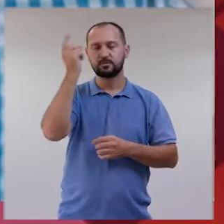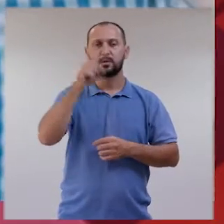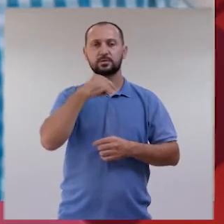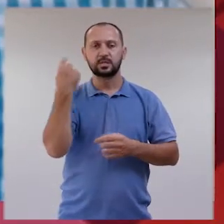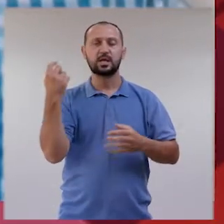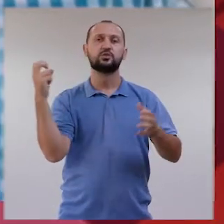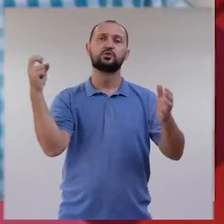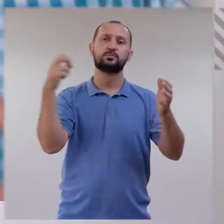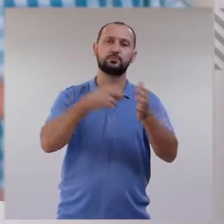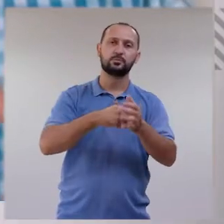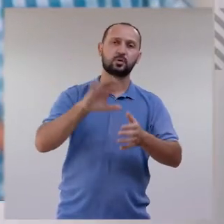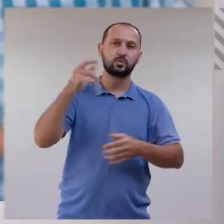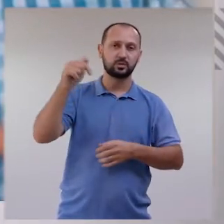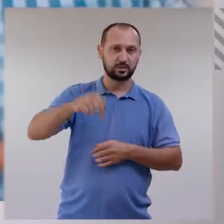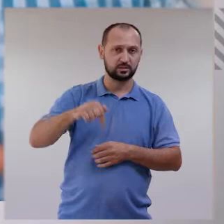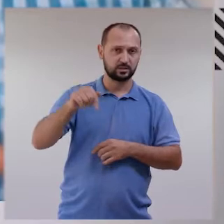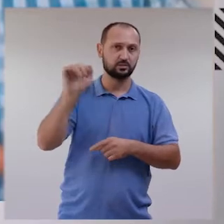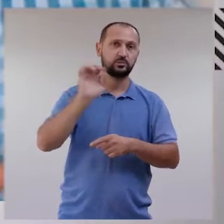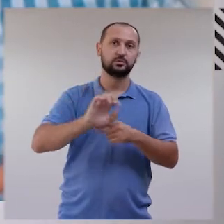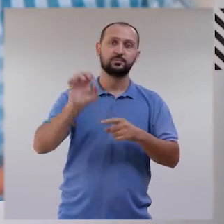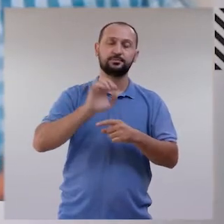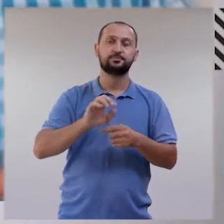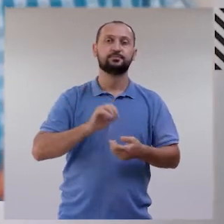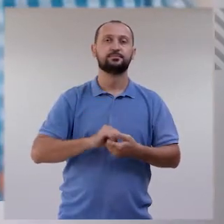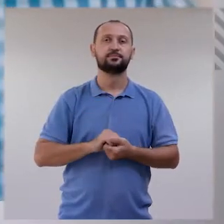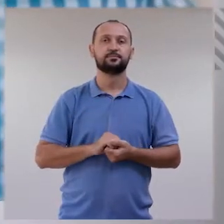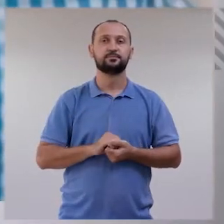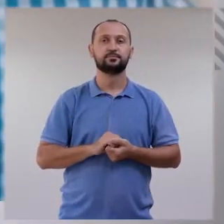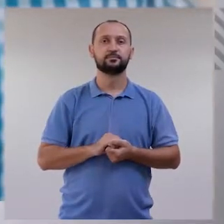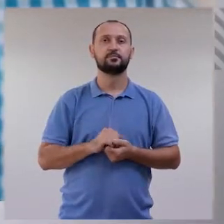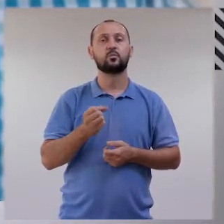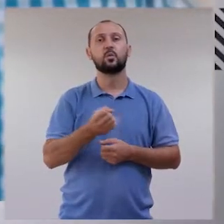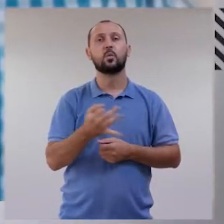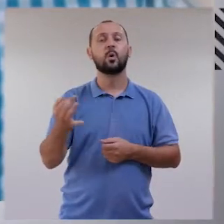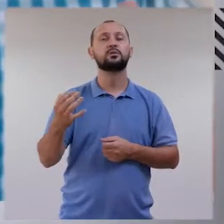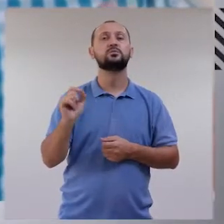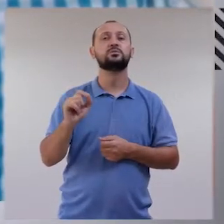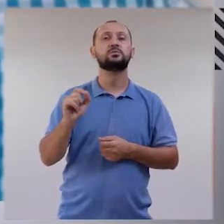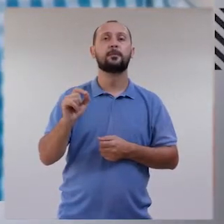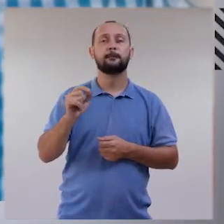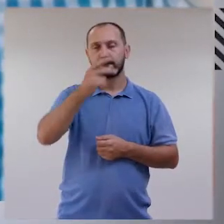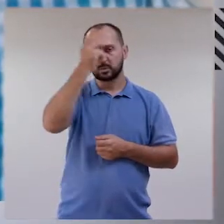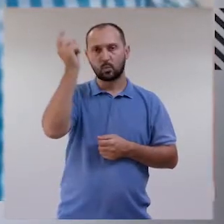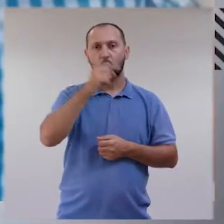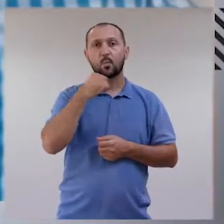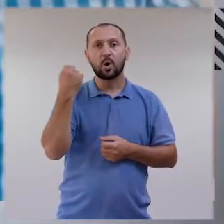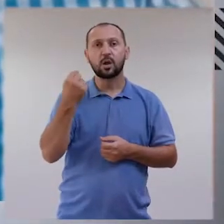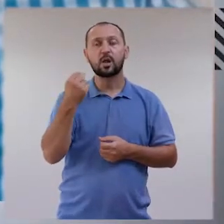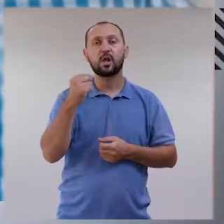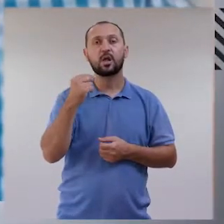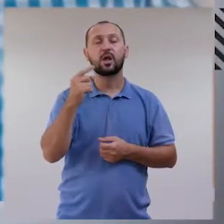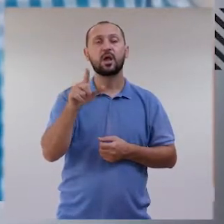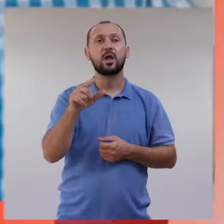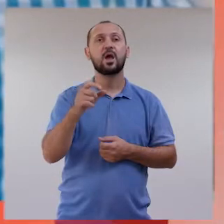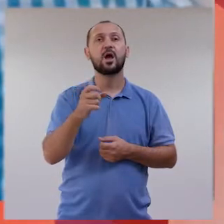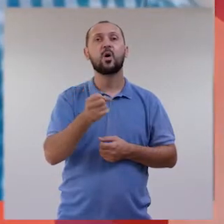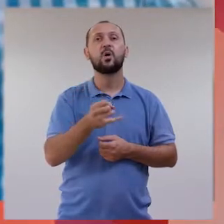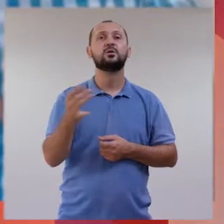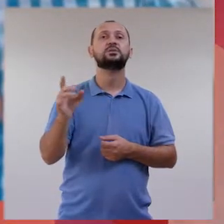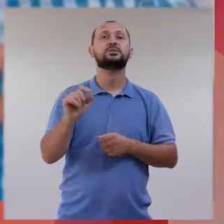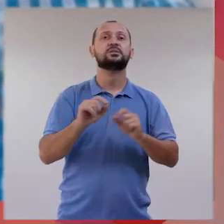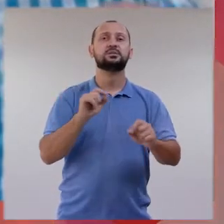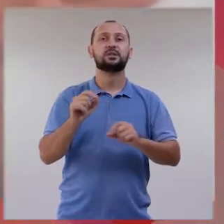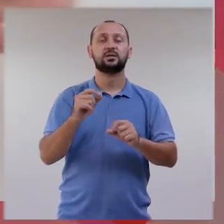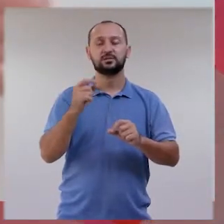de acidentes, de morte que ocorre no nosso estado. Então, a quantidade de pessoas que morrem é